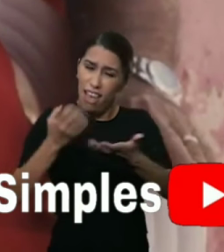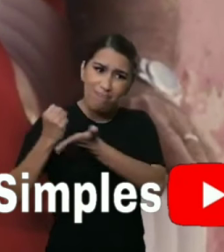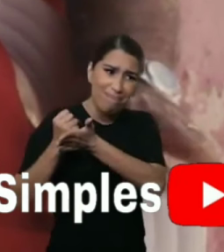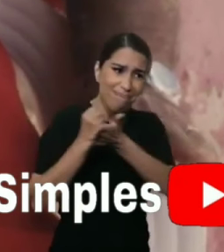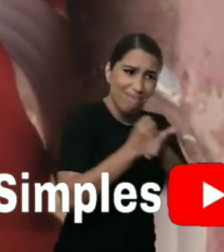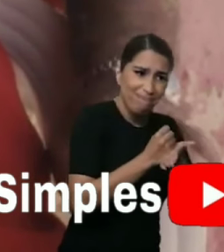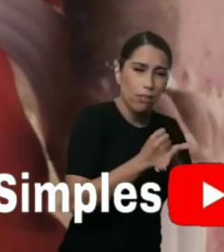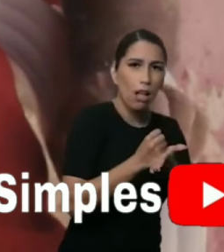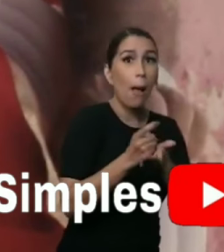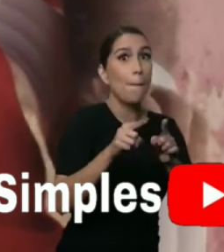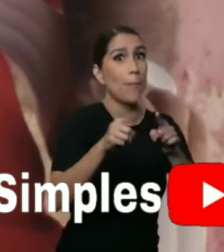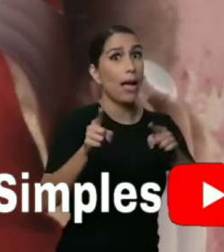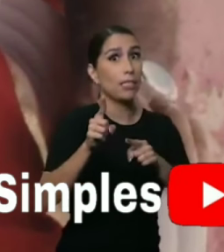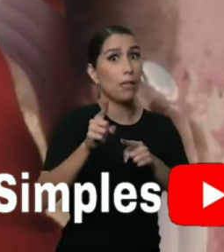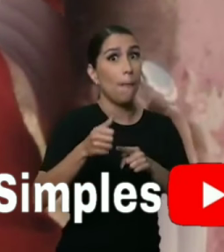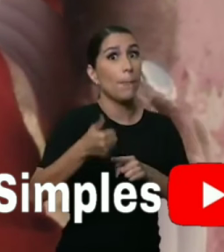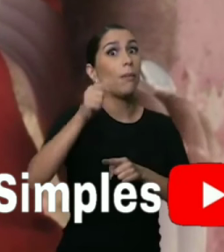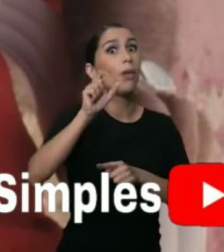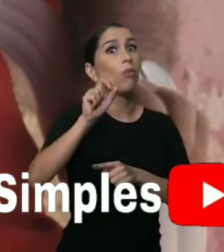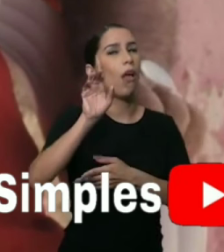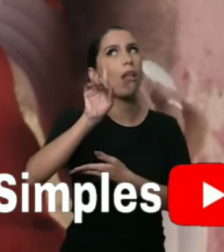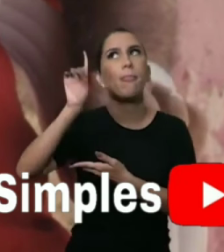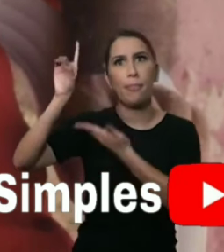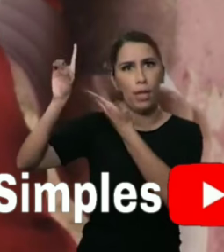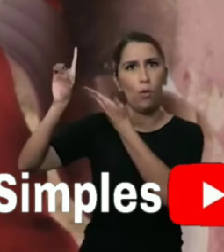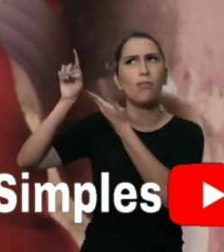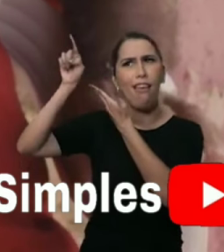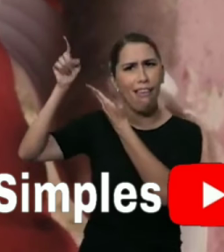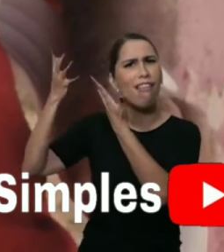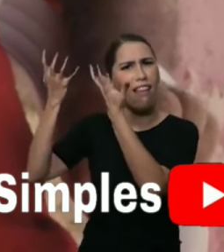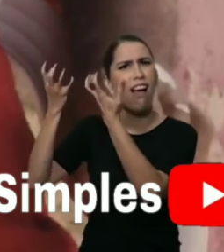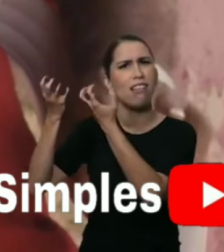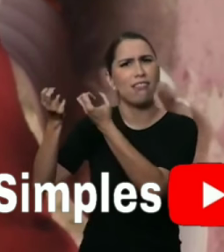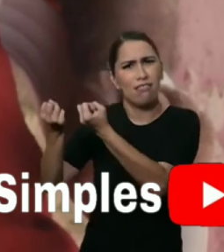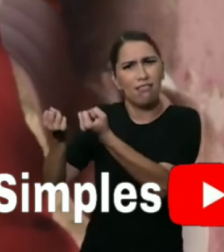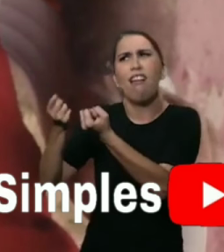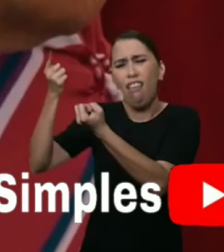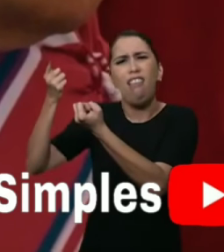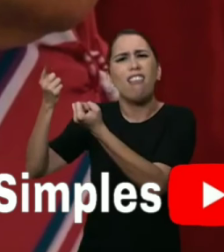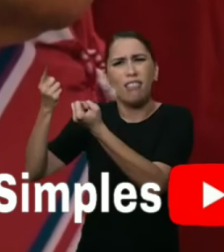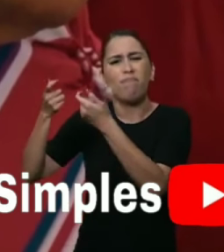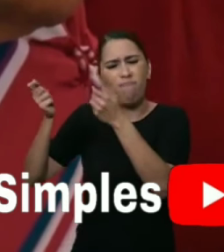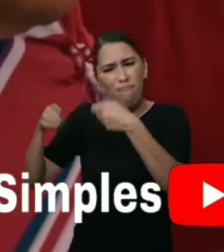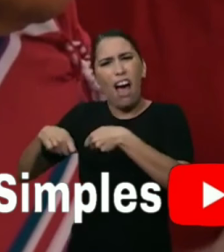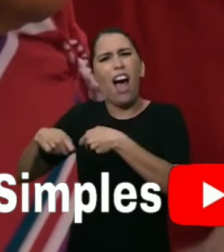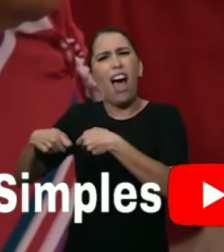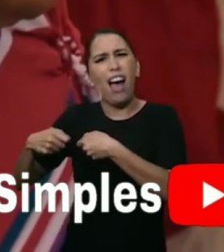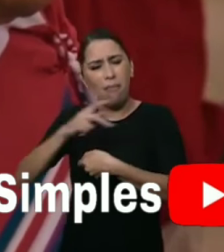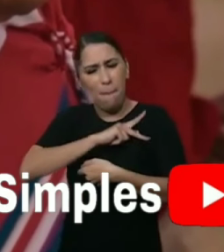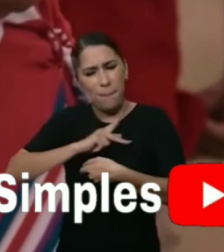Mas primeiramente veio de Deus, e veio do presidente que Deus usou e aconteceu.